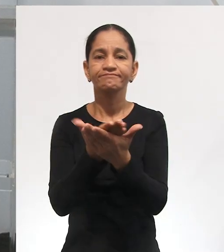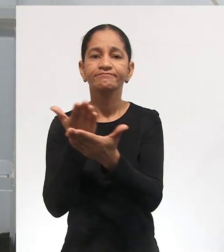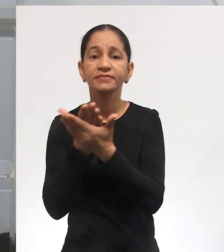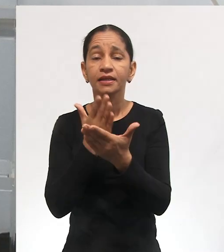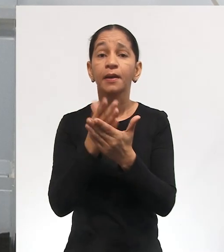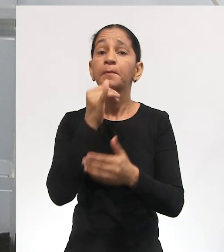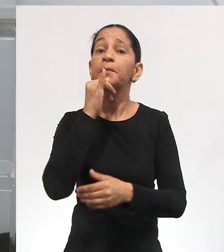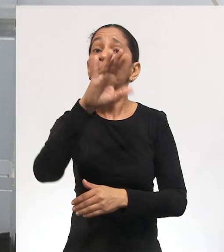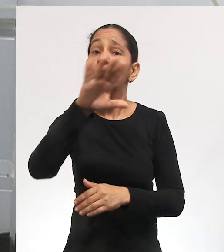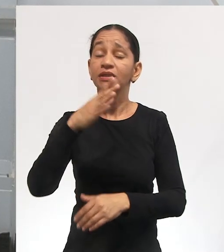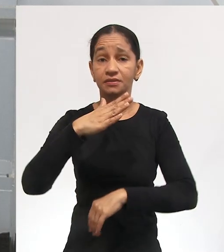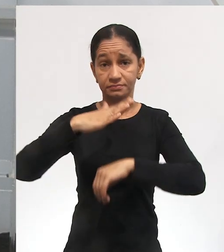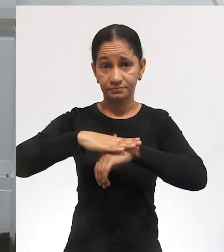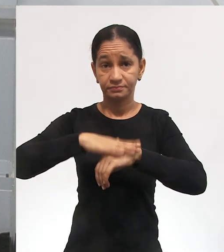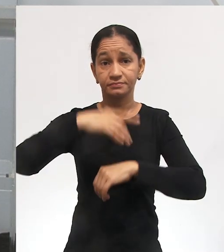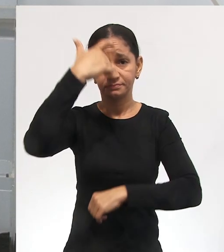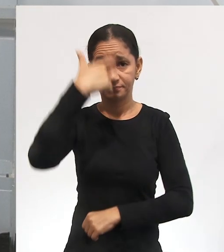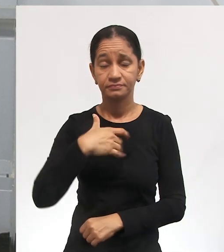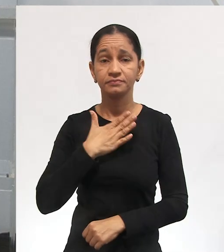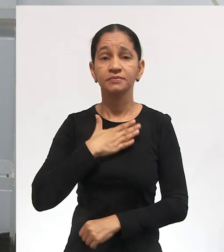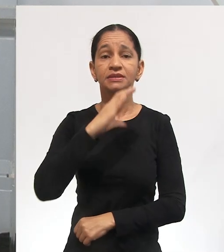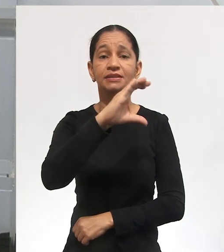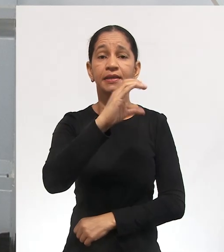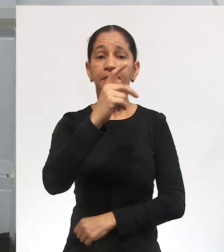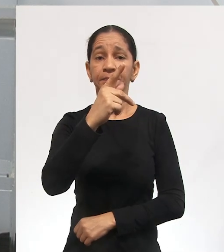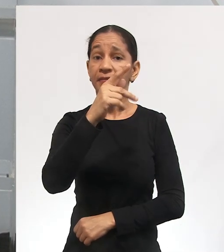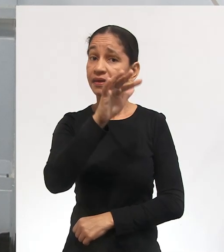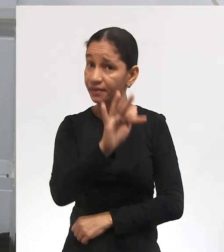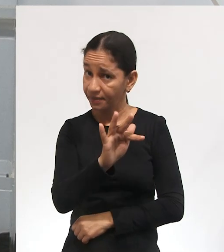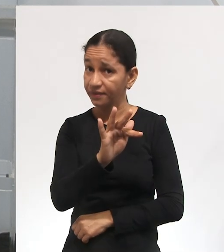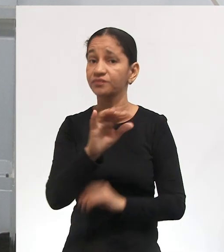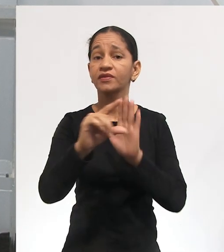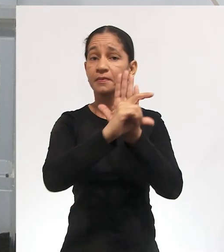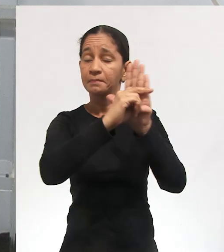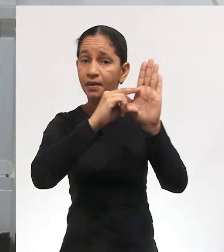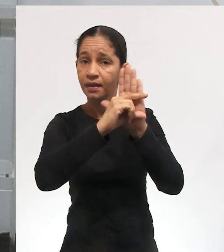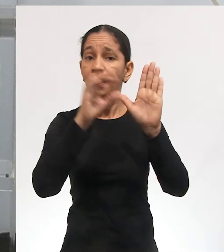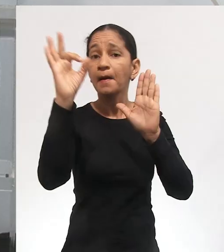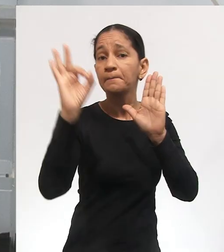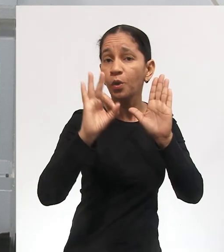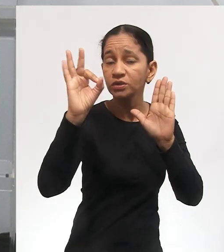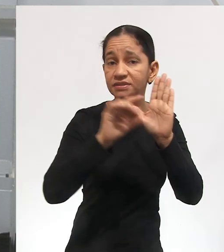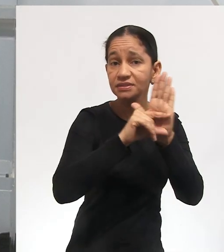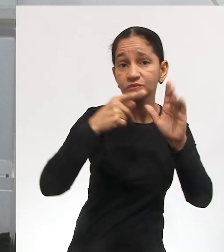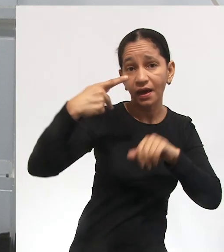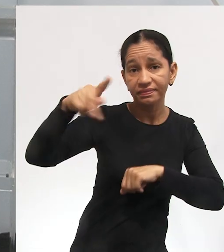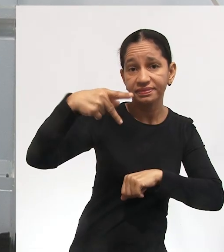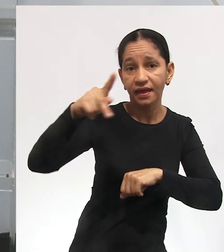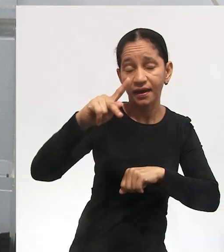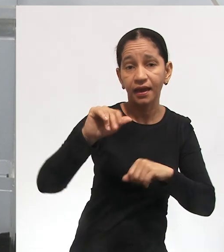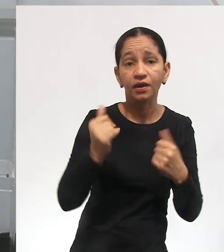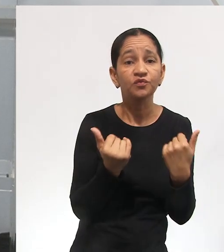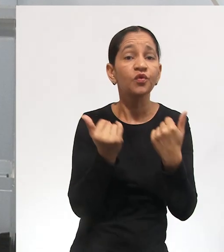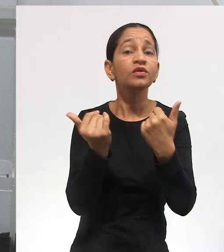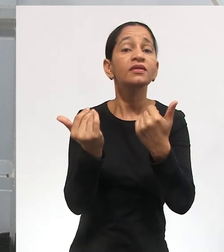é reservar do meu patrimônio de pessoa física uma quantidade patrimonial dedicada à atividade